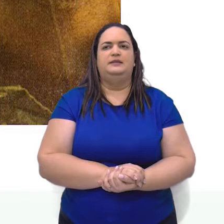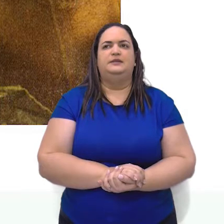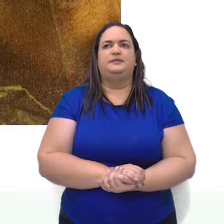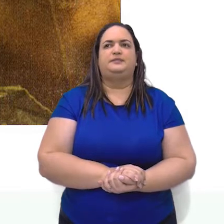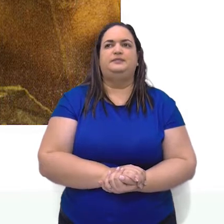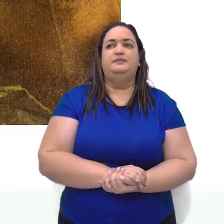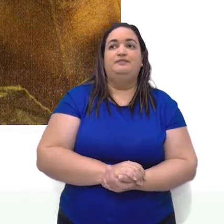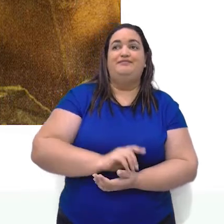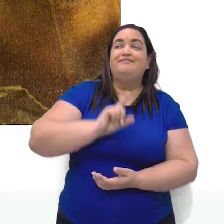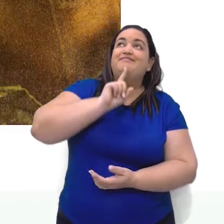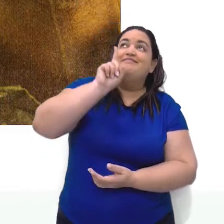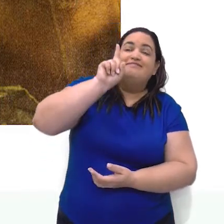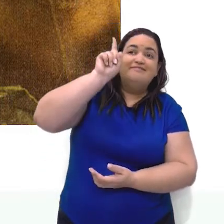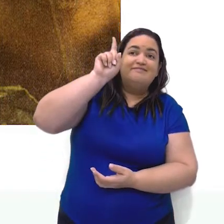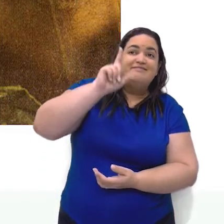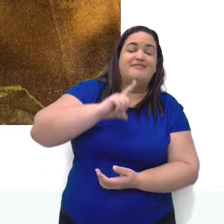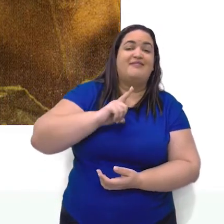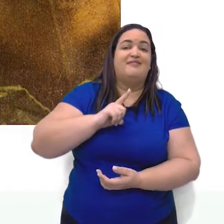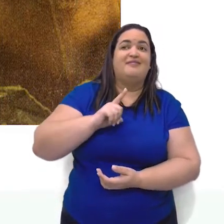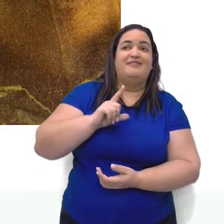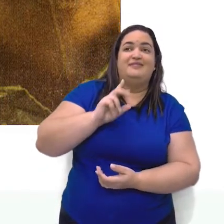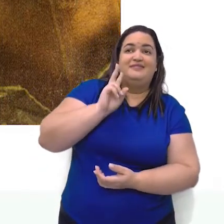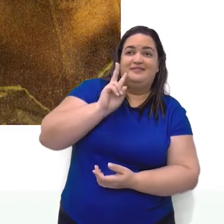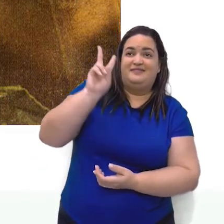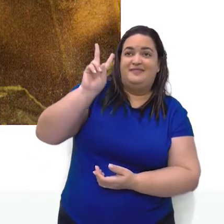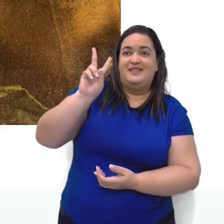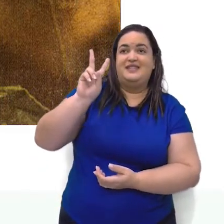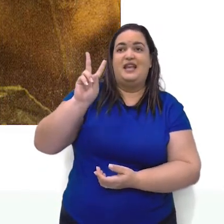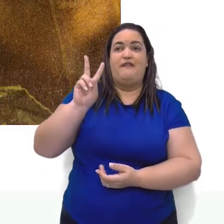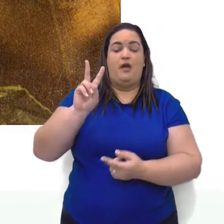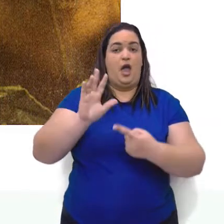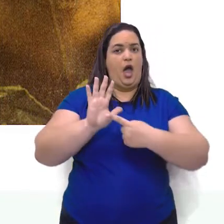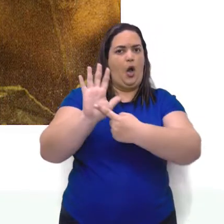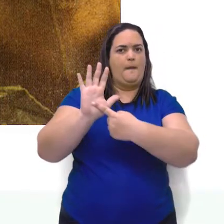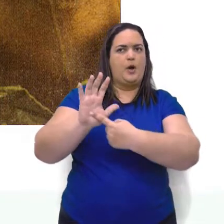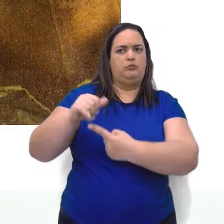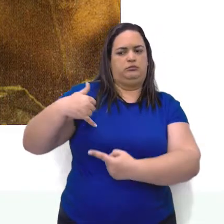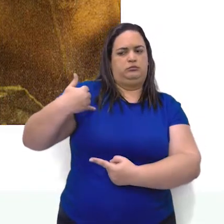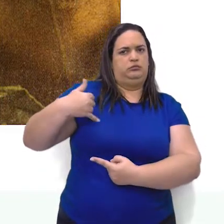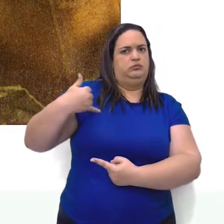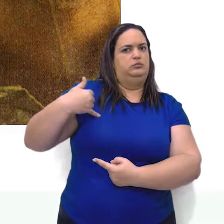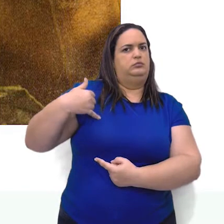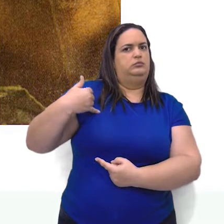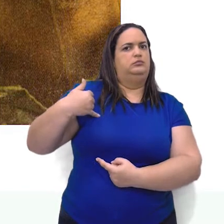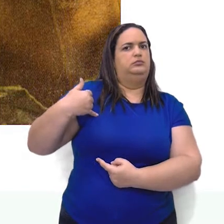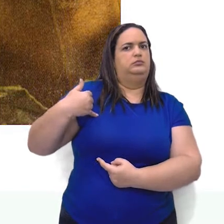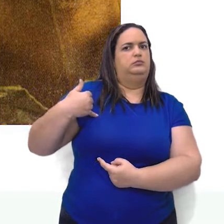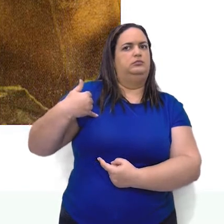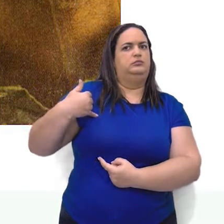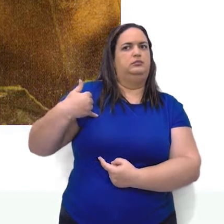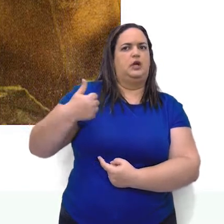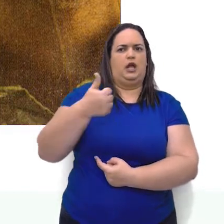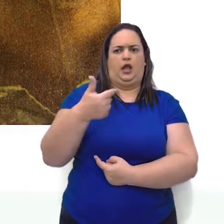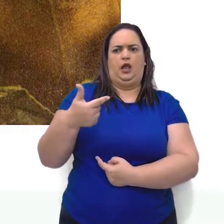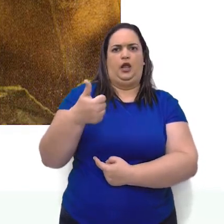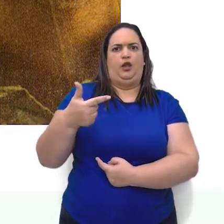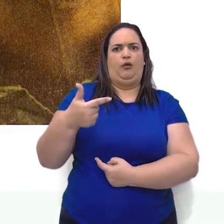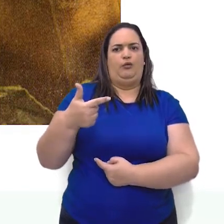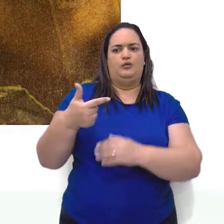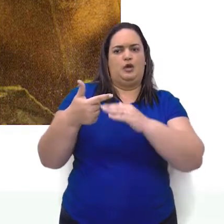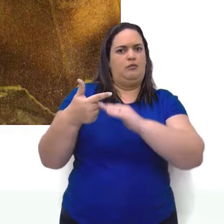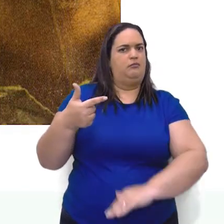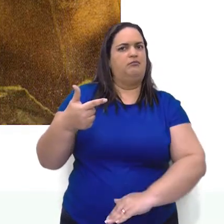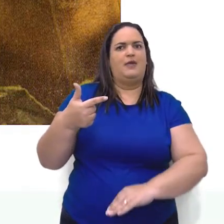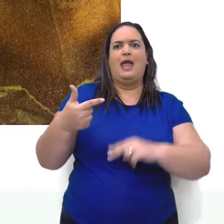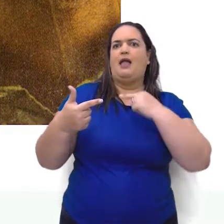Aqui a gente tem uma explanação maior da recomendação da idade. Então existe uma censura, a gente sabe disso, não é? E coloca-se lá, é